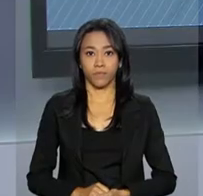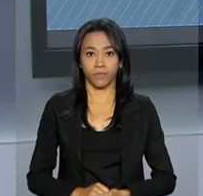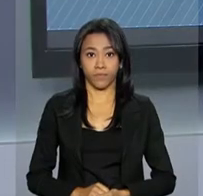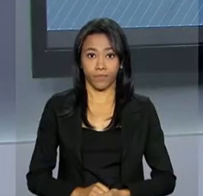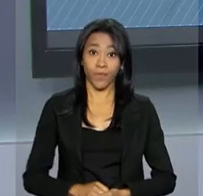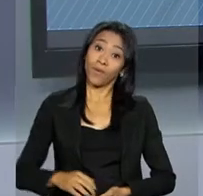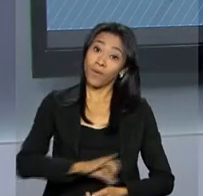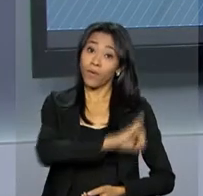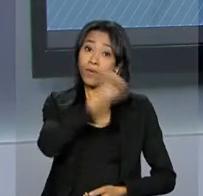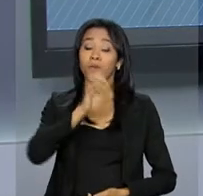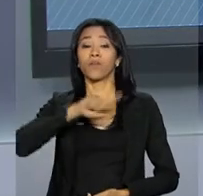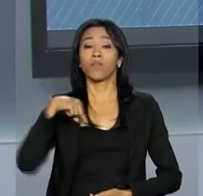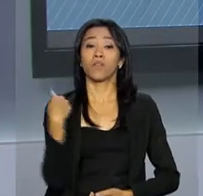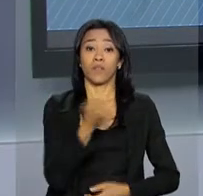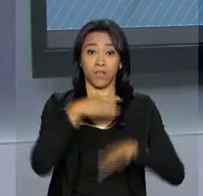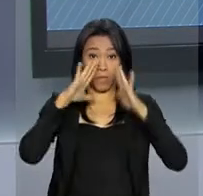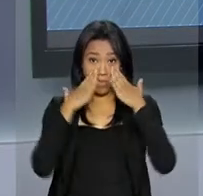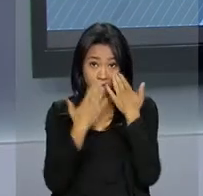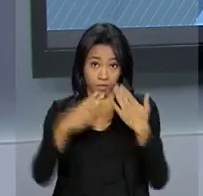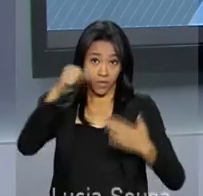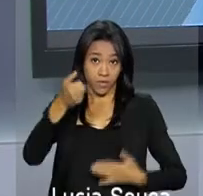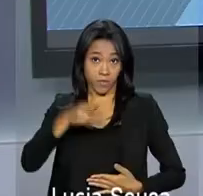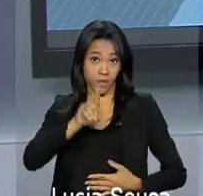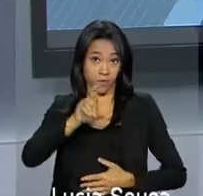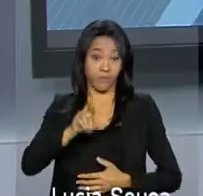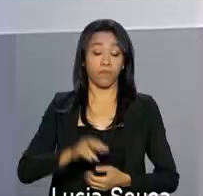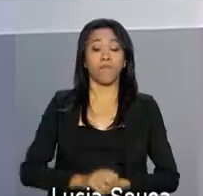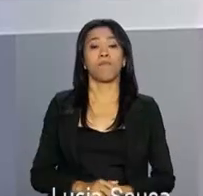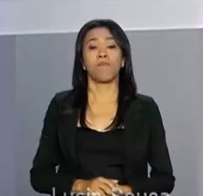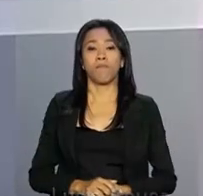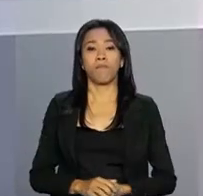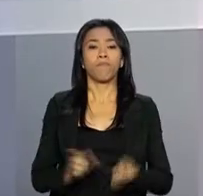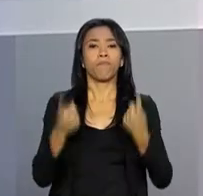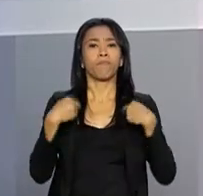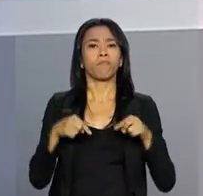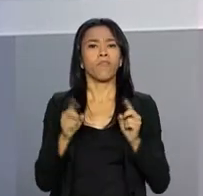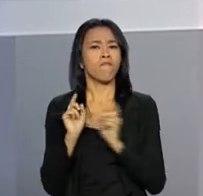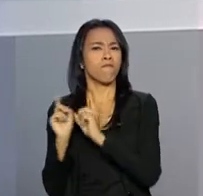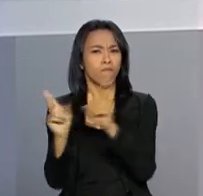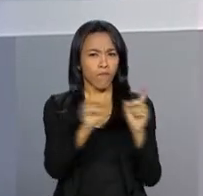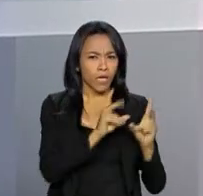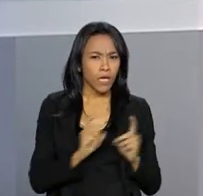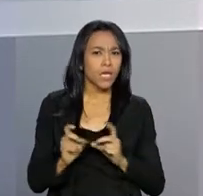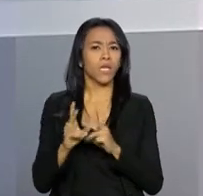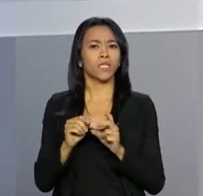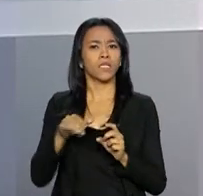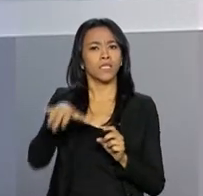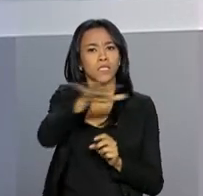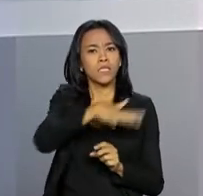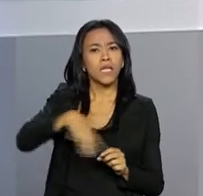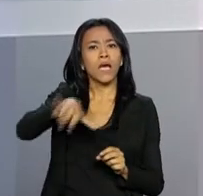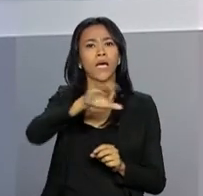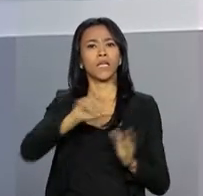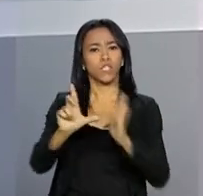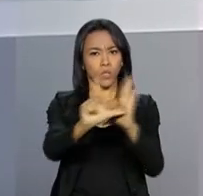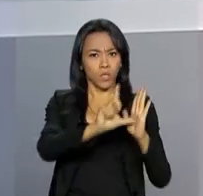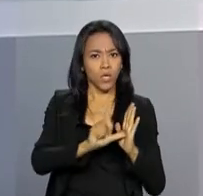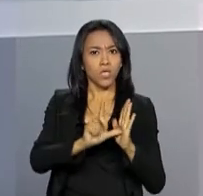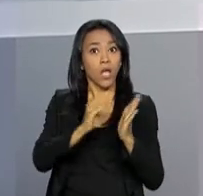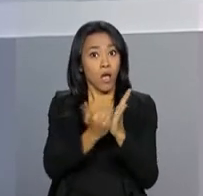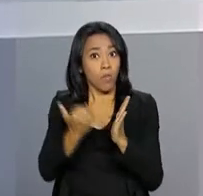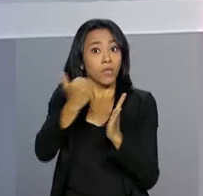olá o repórter nbr está de volta as vendas do comércio varejista brasileiro cresceram